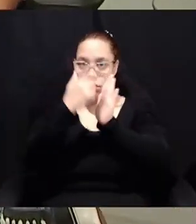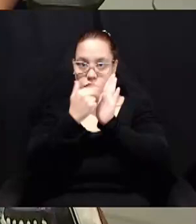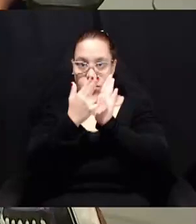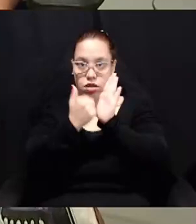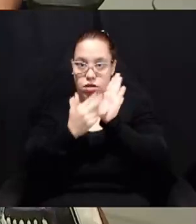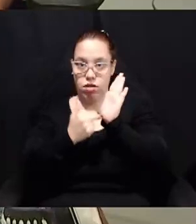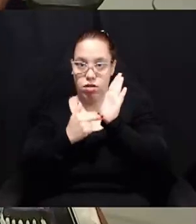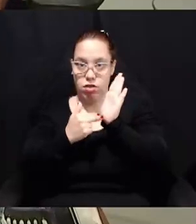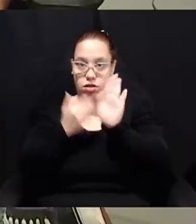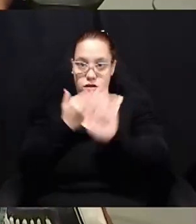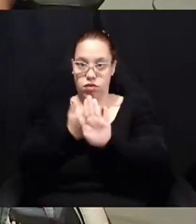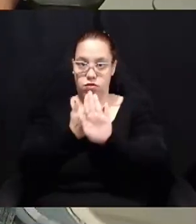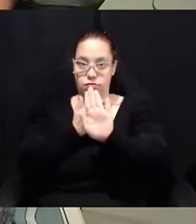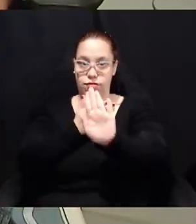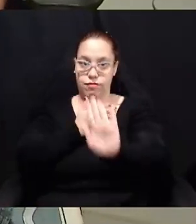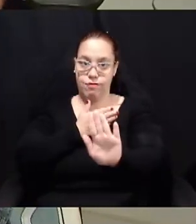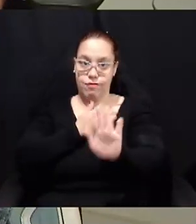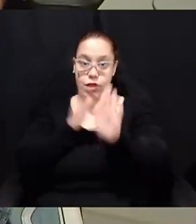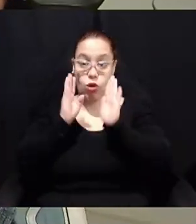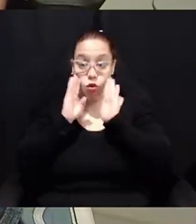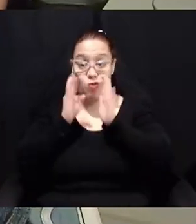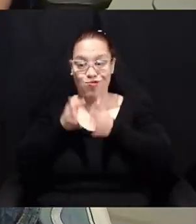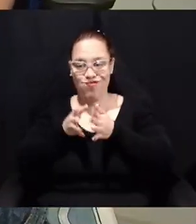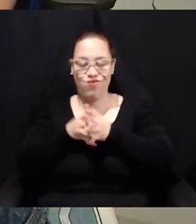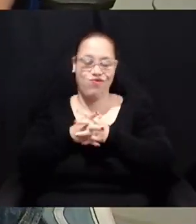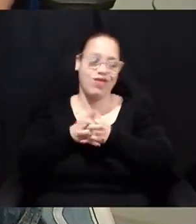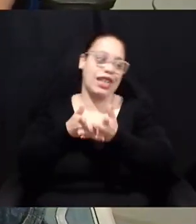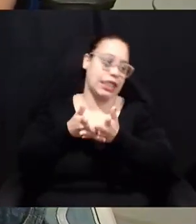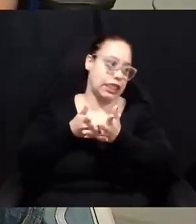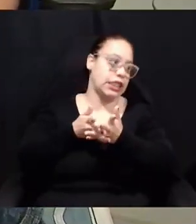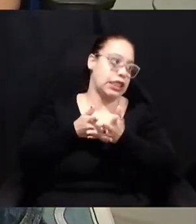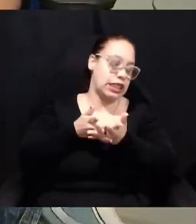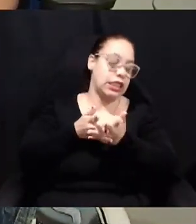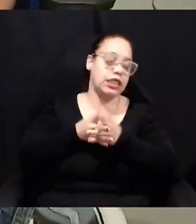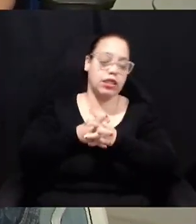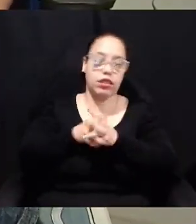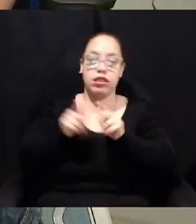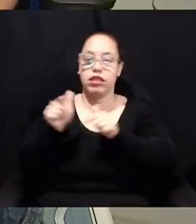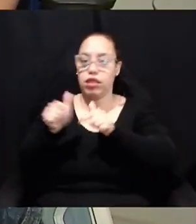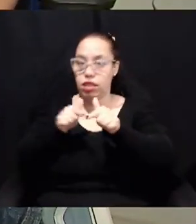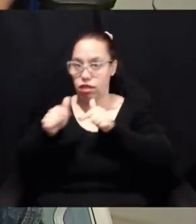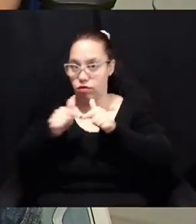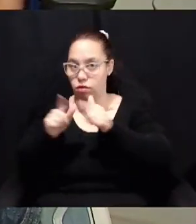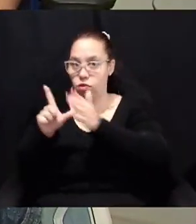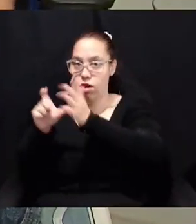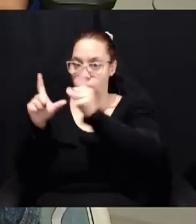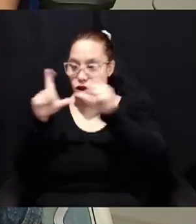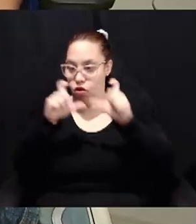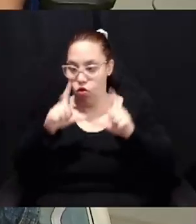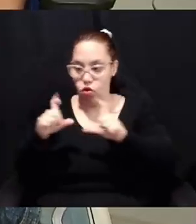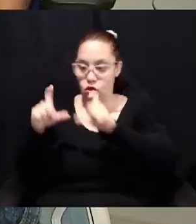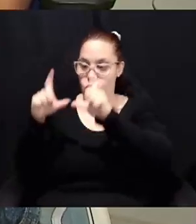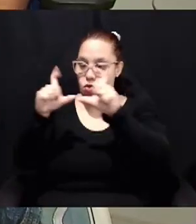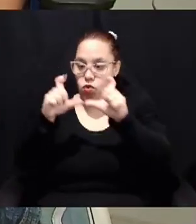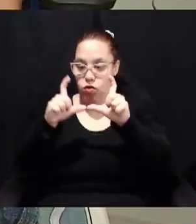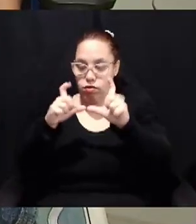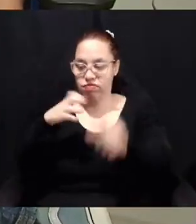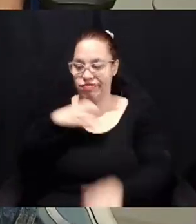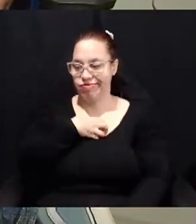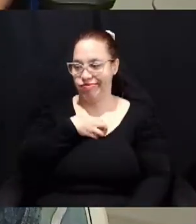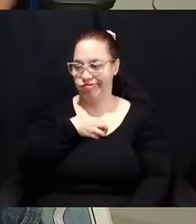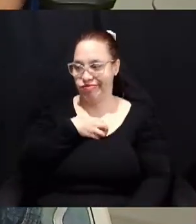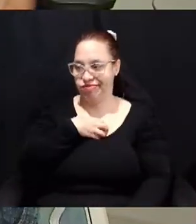pra trás, assim. Ou foto, né? Ou foto. Tem o pessoal que trabalhava com fotografia também, né? Então a gente se sente um pouco apagado, perde um